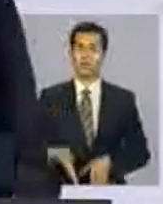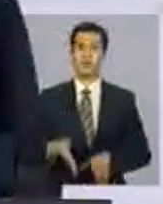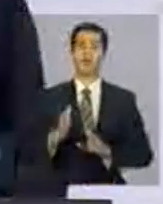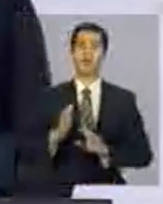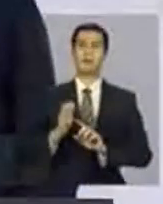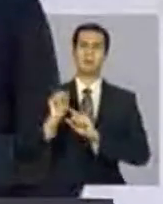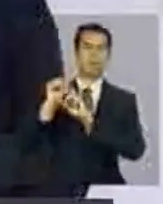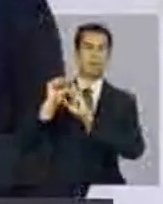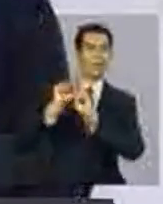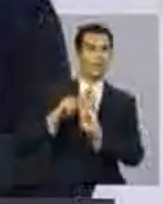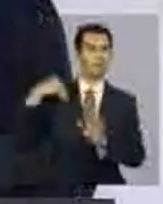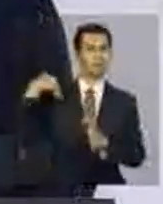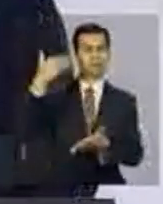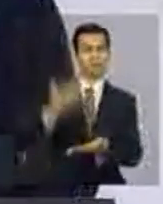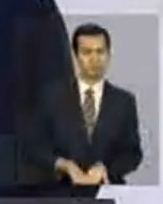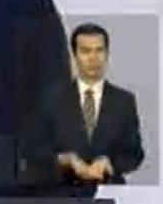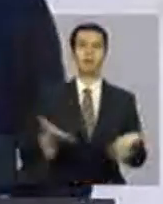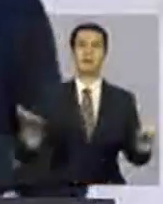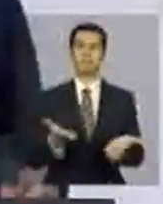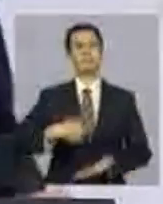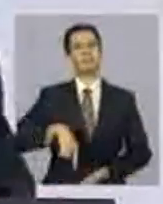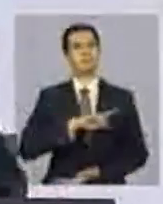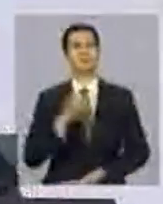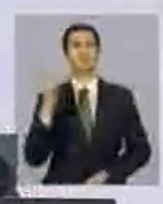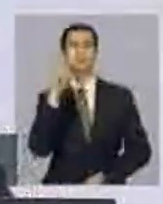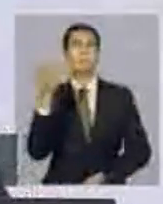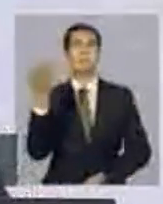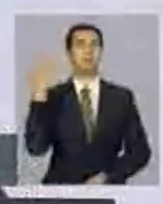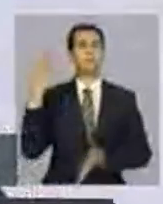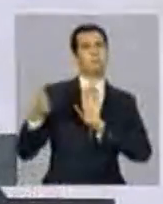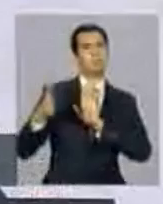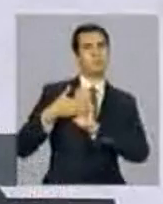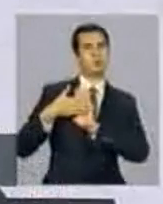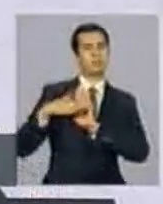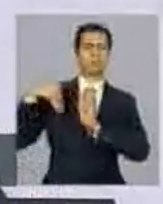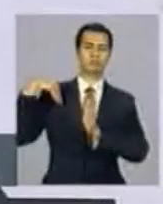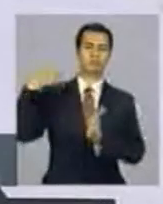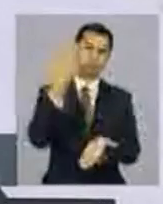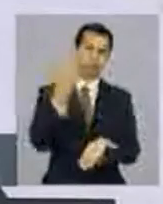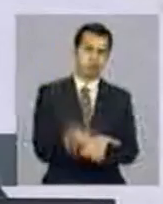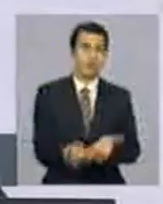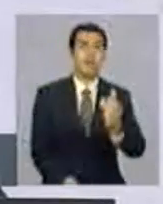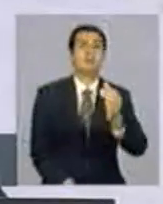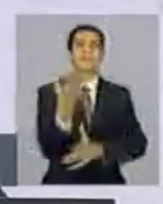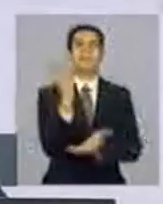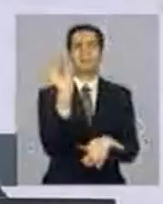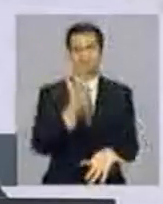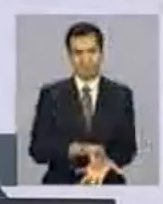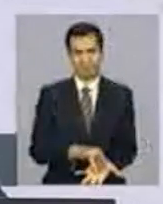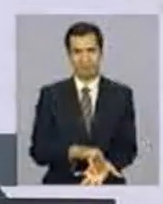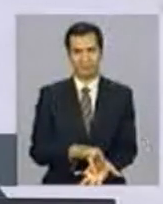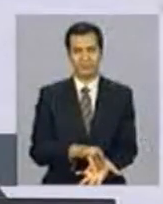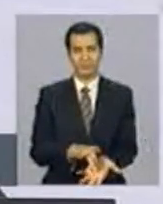nós transformamos essa proposta numa realidade. E estamos